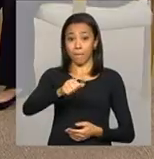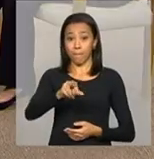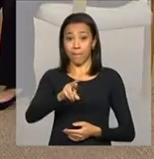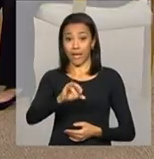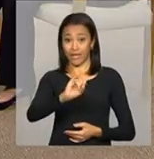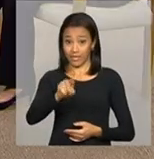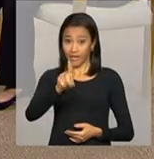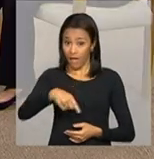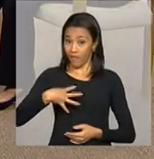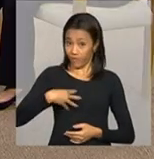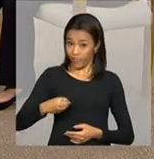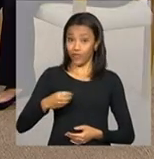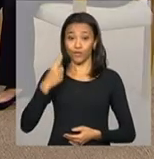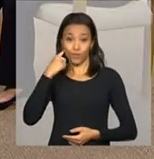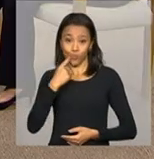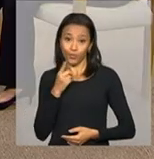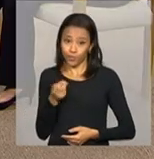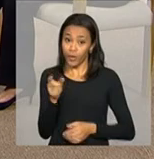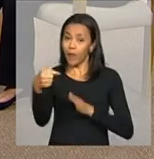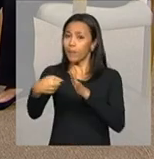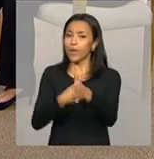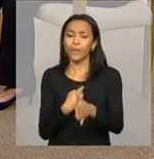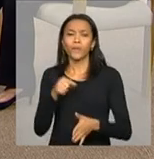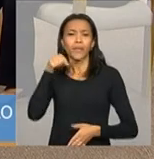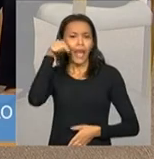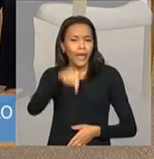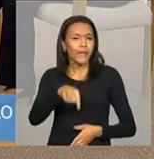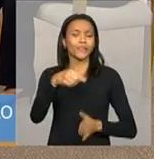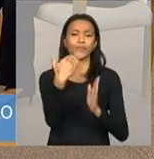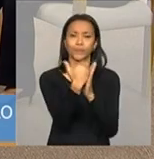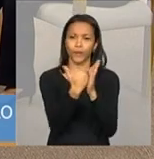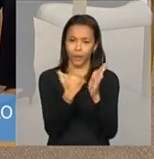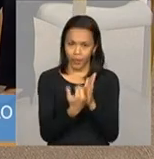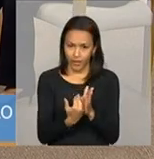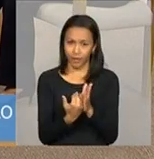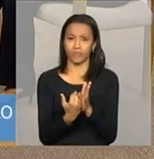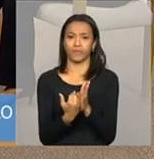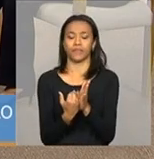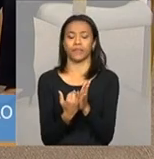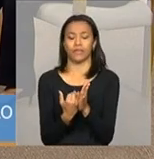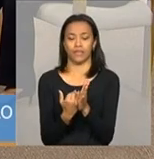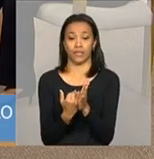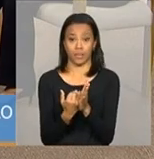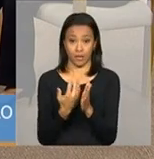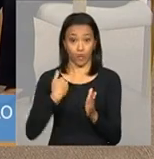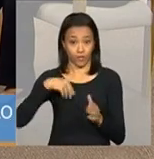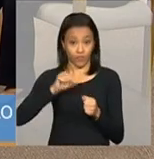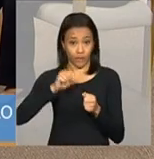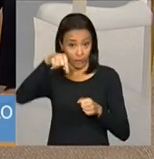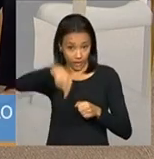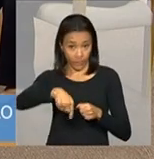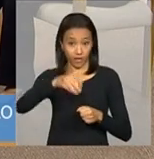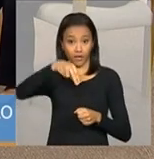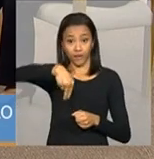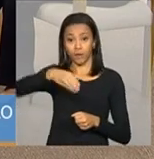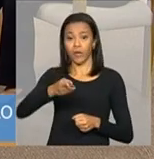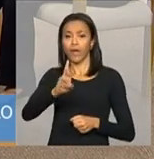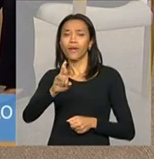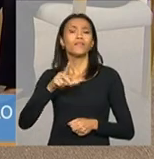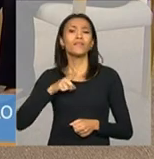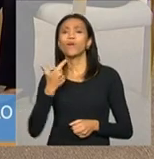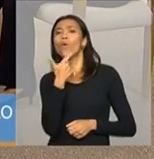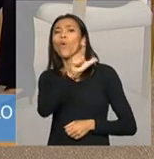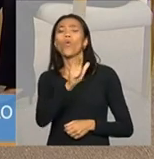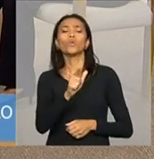de surdos. E ela pergunta assim, além deste programa feito aqui por nós na NBR, né? Existe outro meio